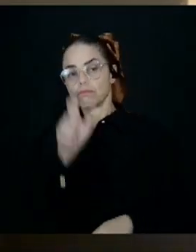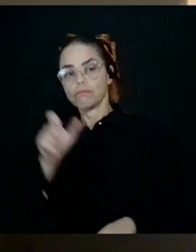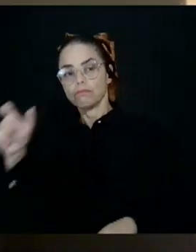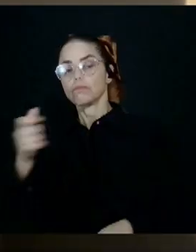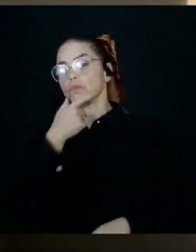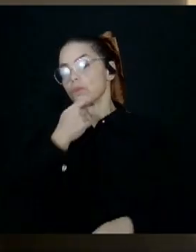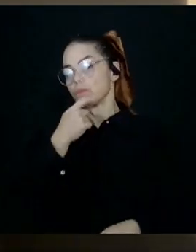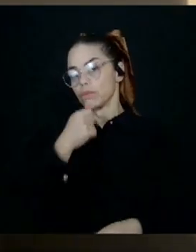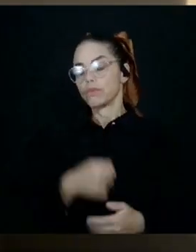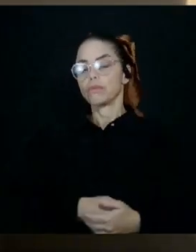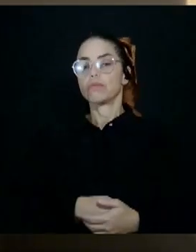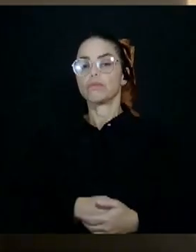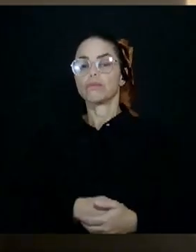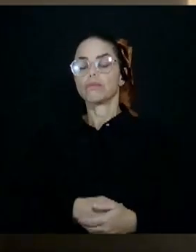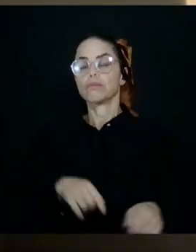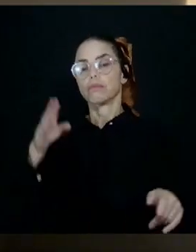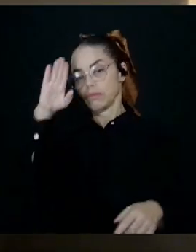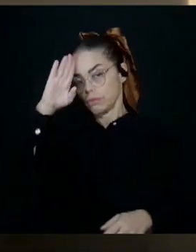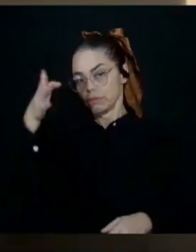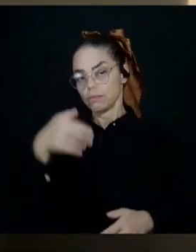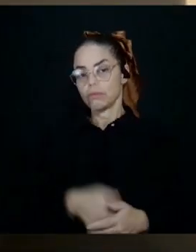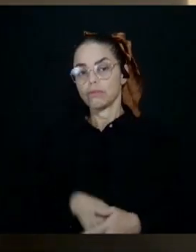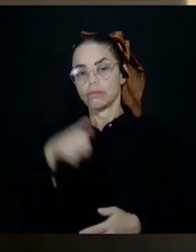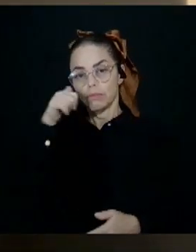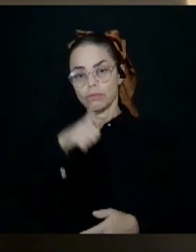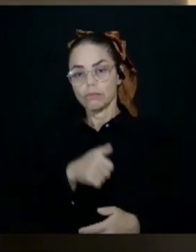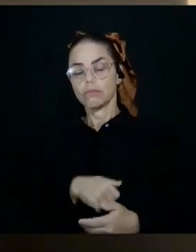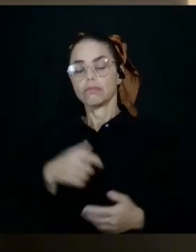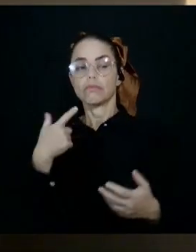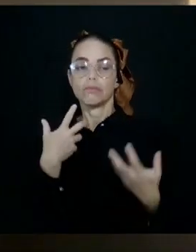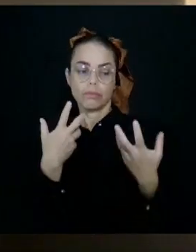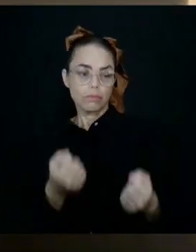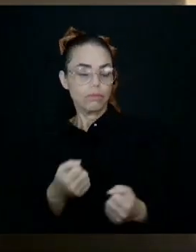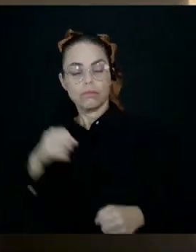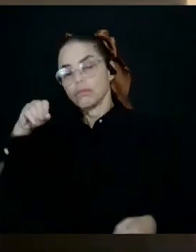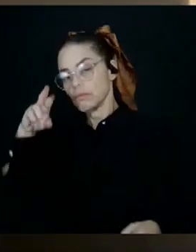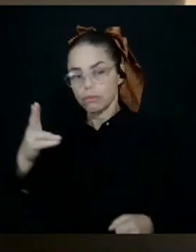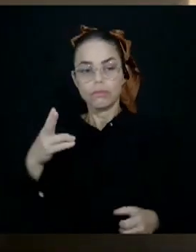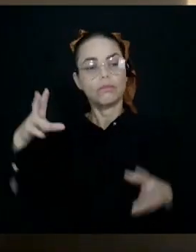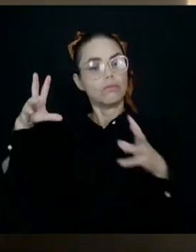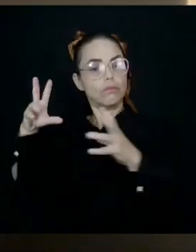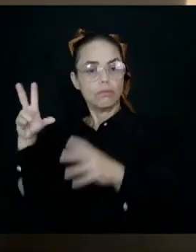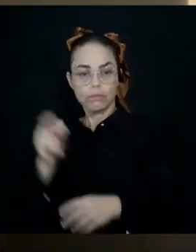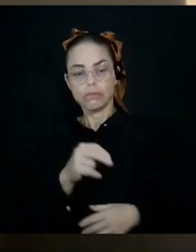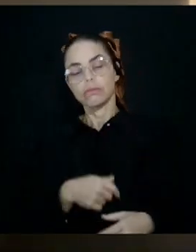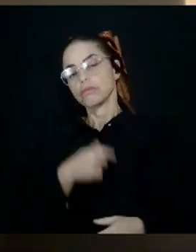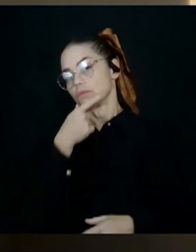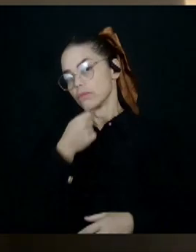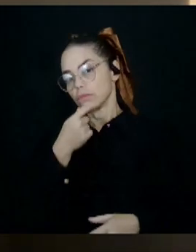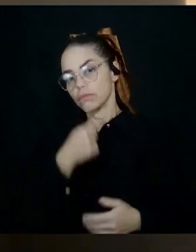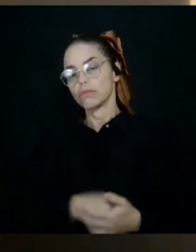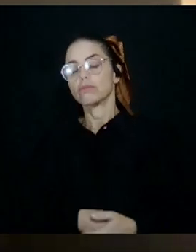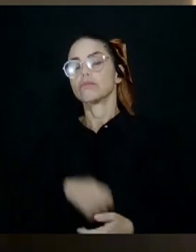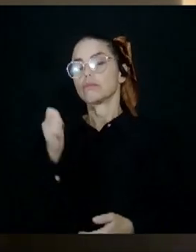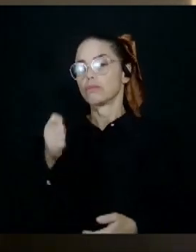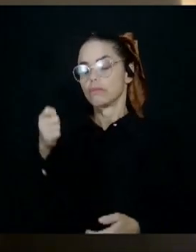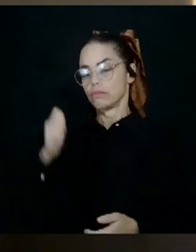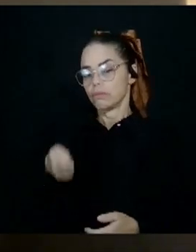as mulheres, daquilo que devem aceitar ou não de um homem, né? Elas devem se impor frente aos homens. Peraí, eu não estou